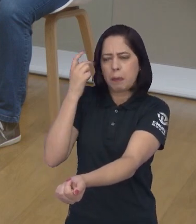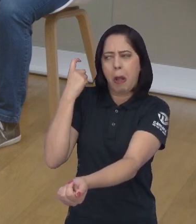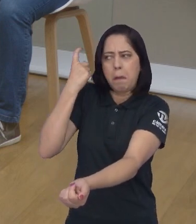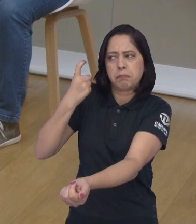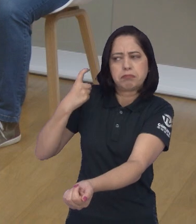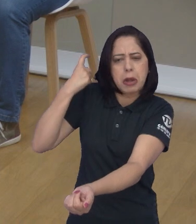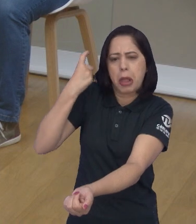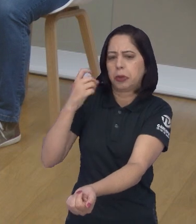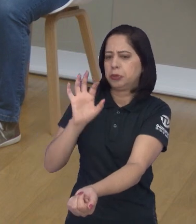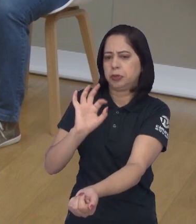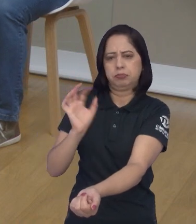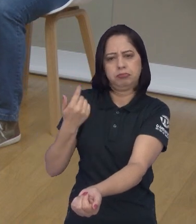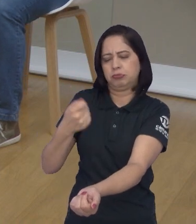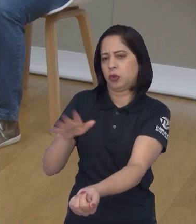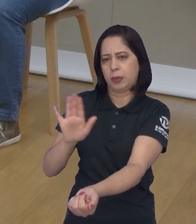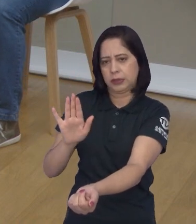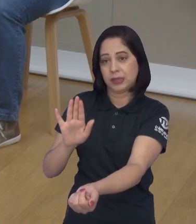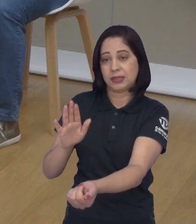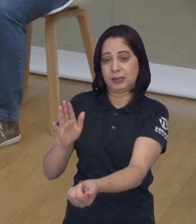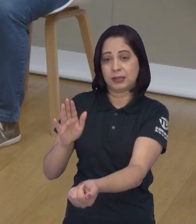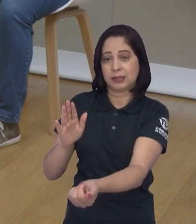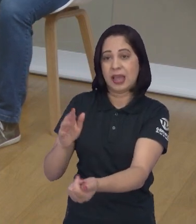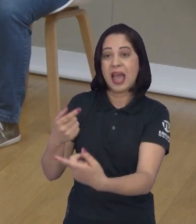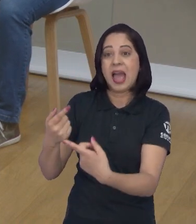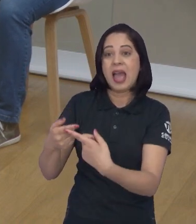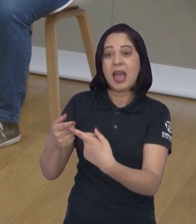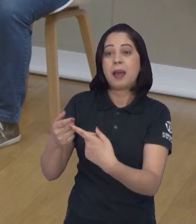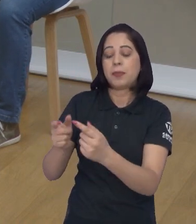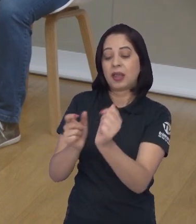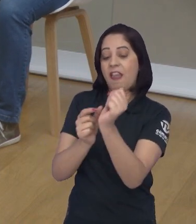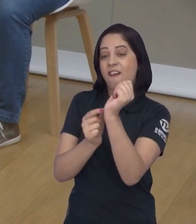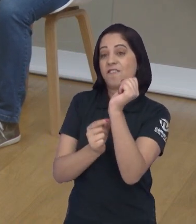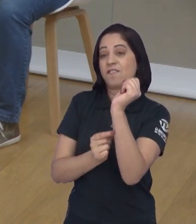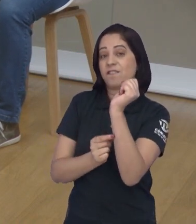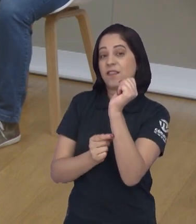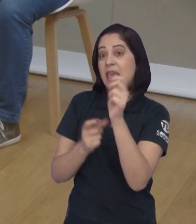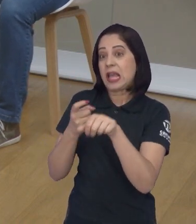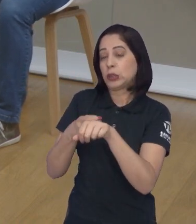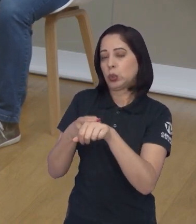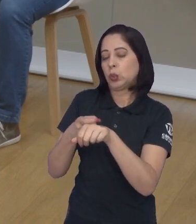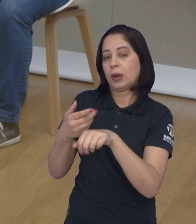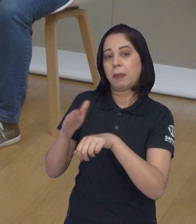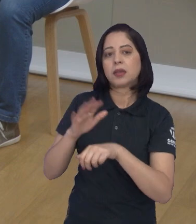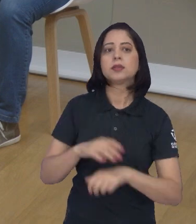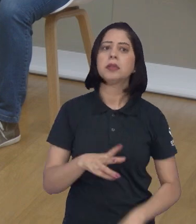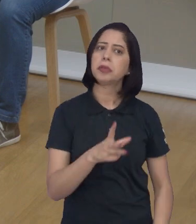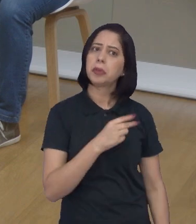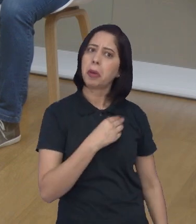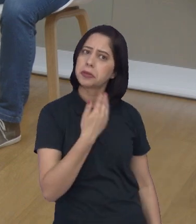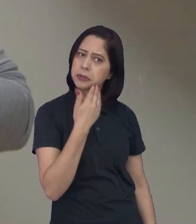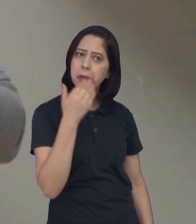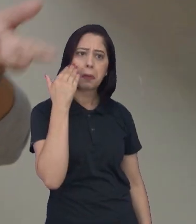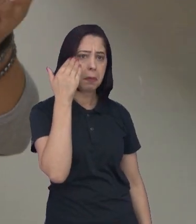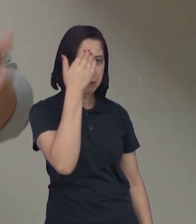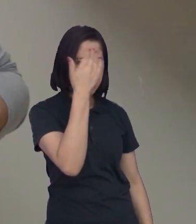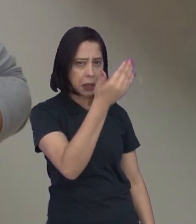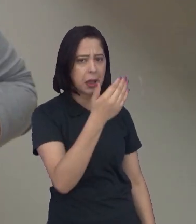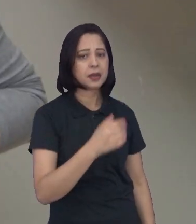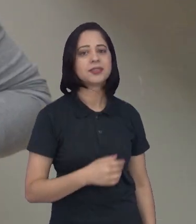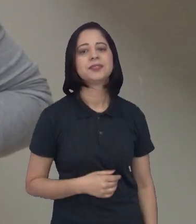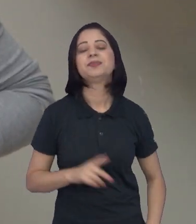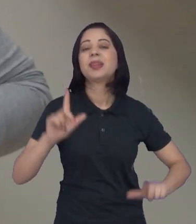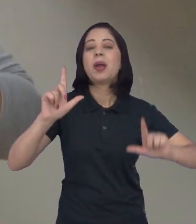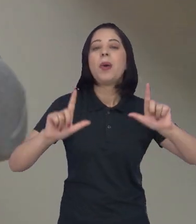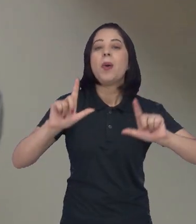tem um certo enrijecimento das artérias e essa tolerância é um pouquinho maior perfeito nossa muito obrigado curioso bom gente no